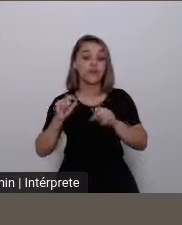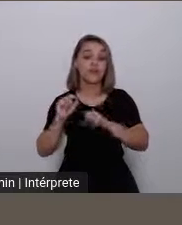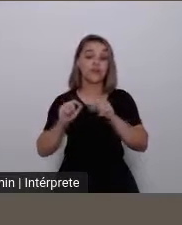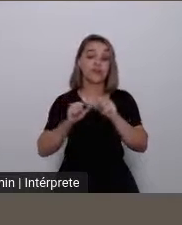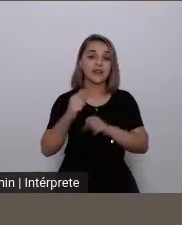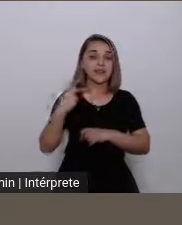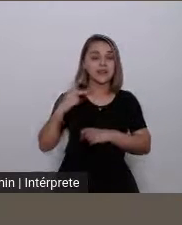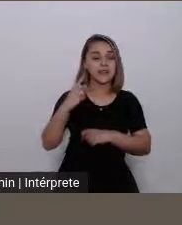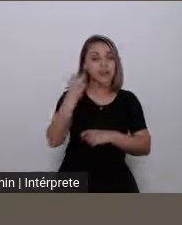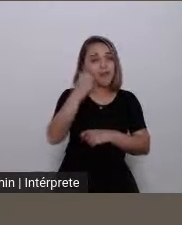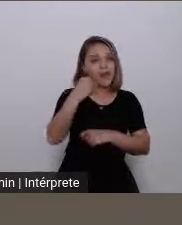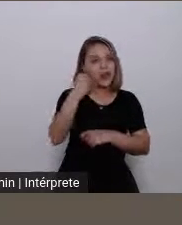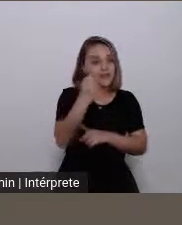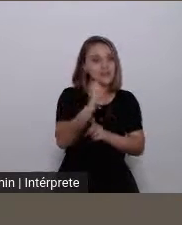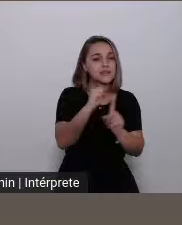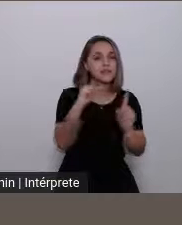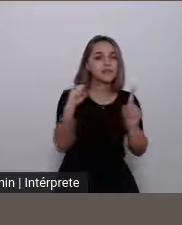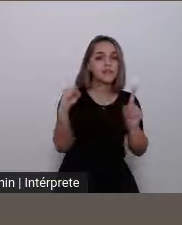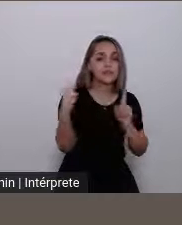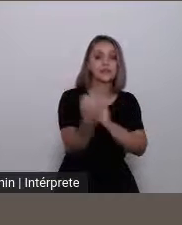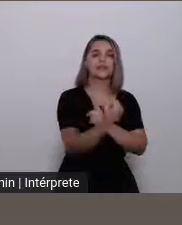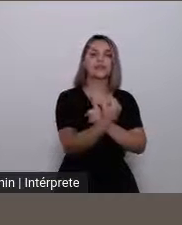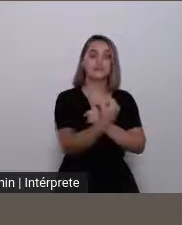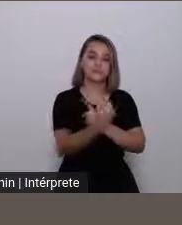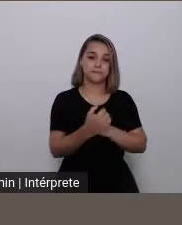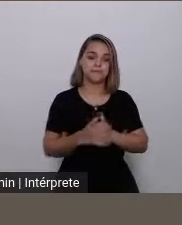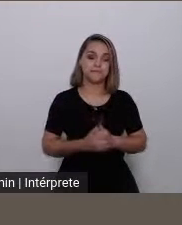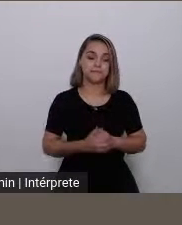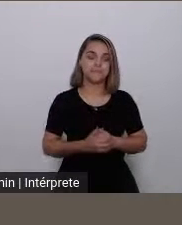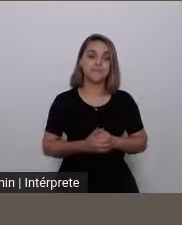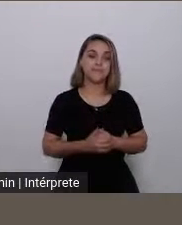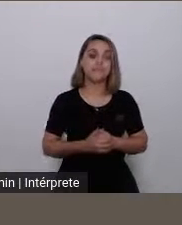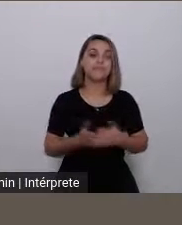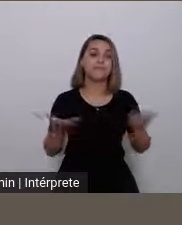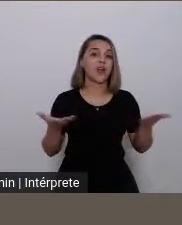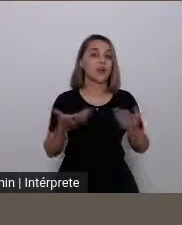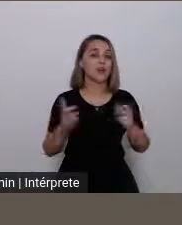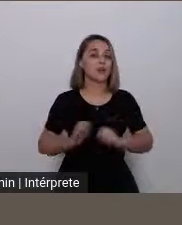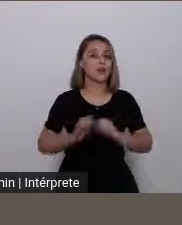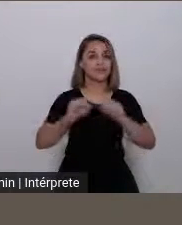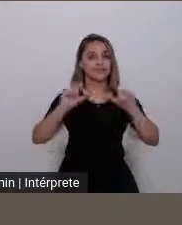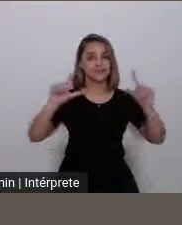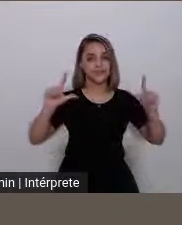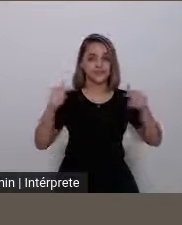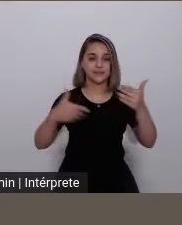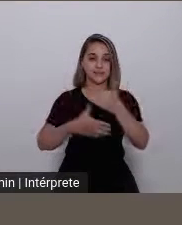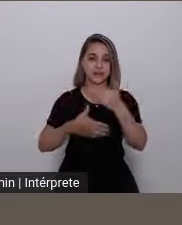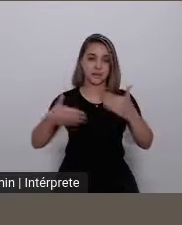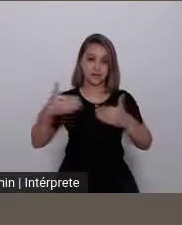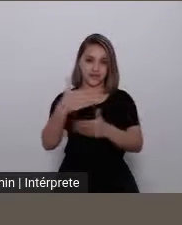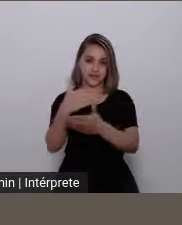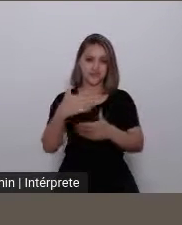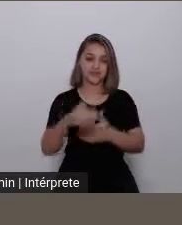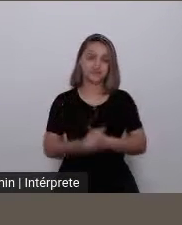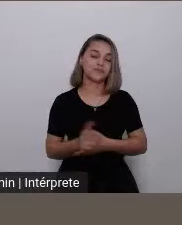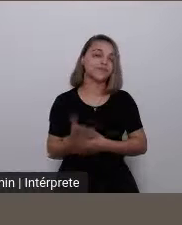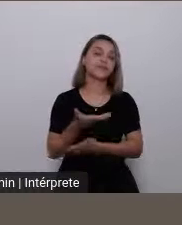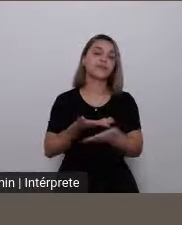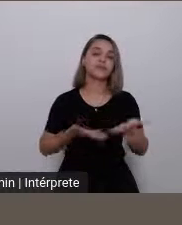experiência social. É, eu vou aqui compartilhar a tela. Vamos ver se eu